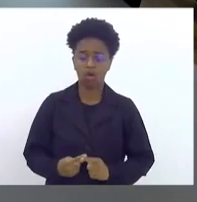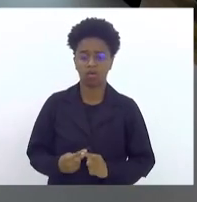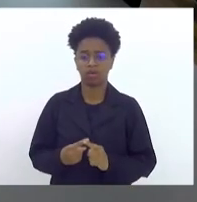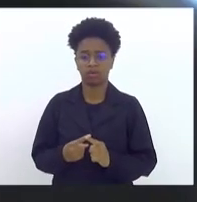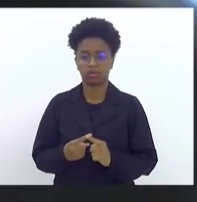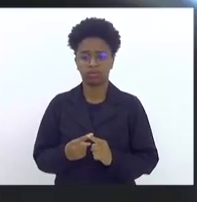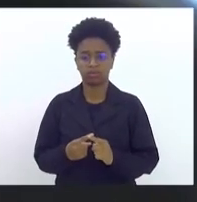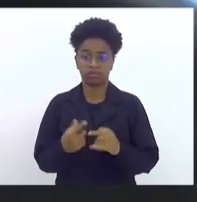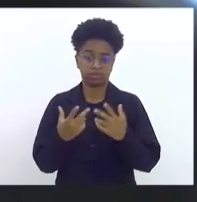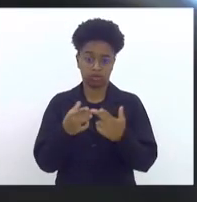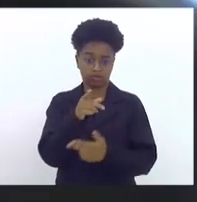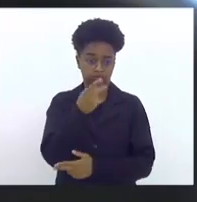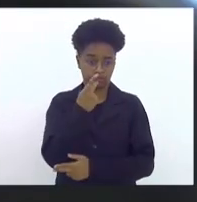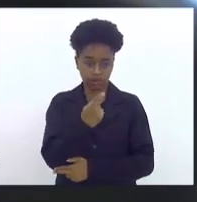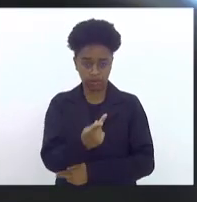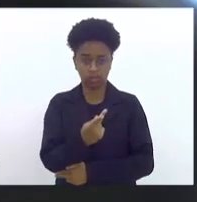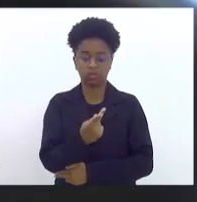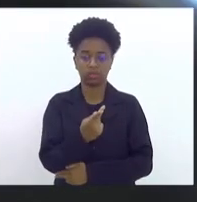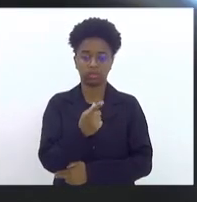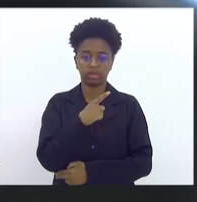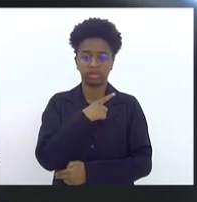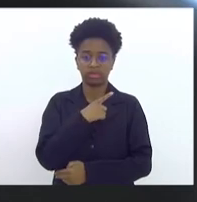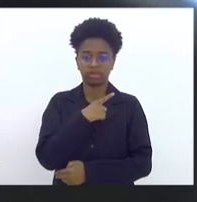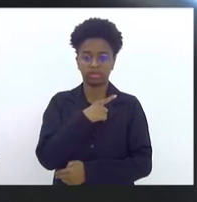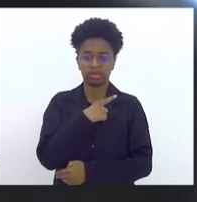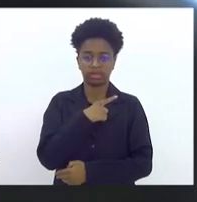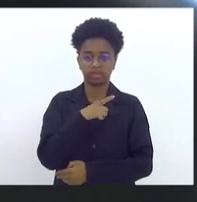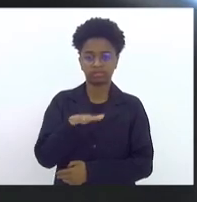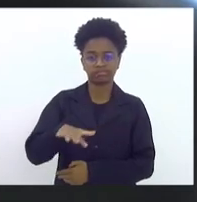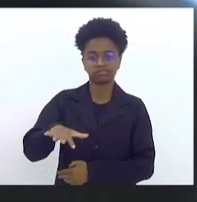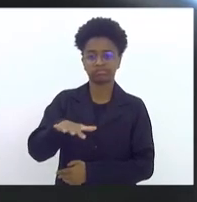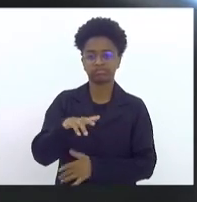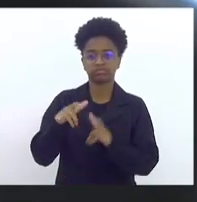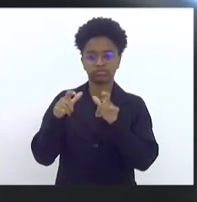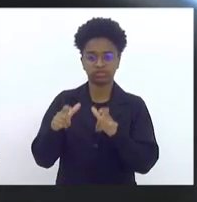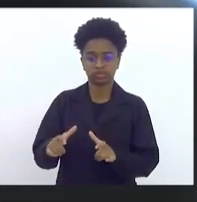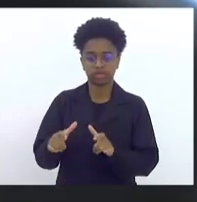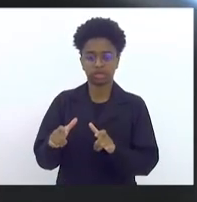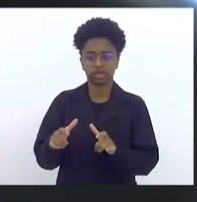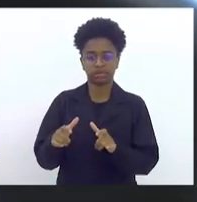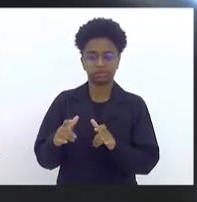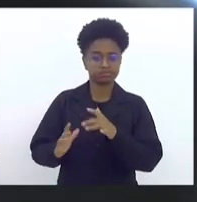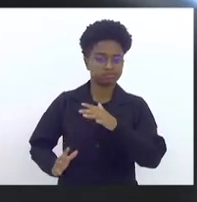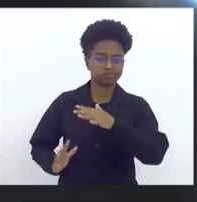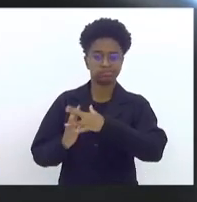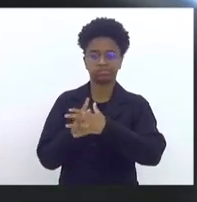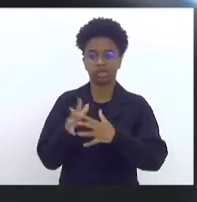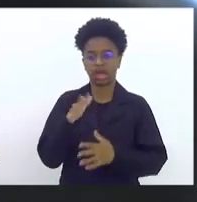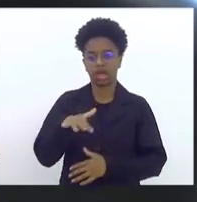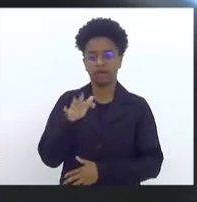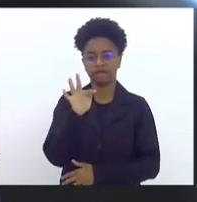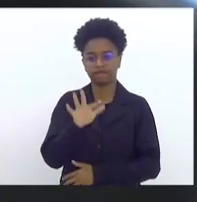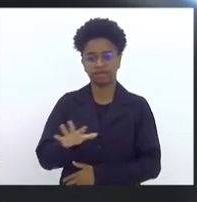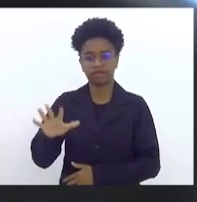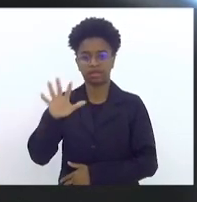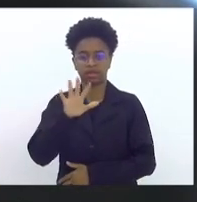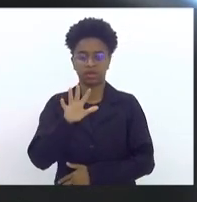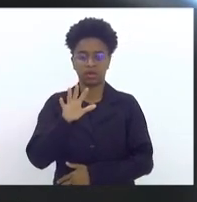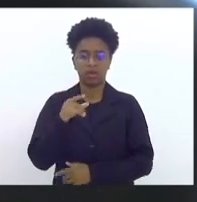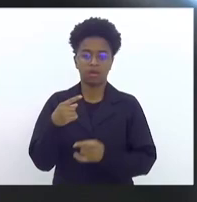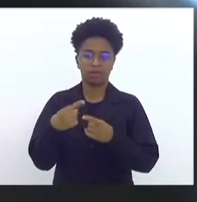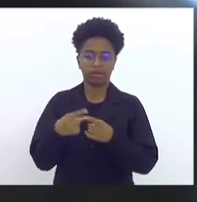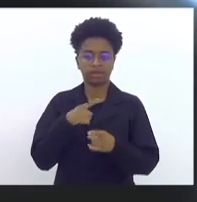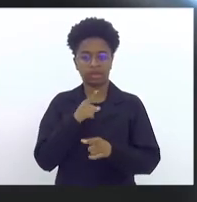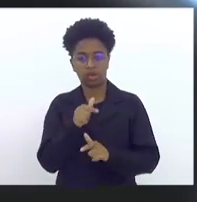como a senhora falou aí tem espaços que vai para além da nossa esfera Federal está sediado